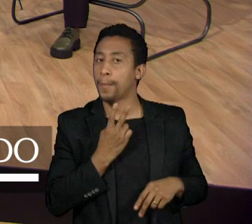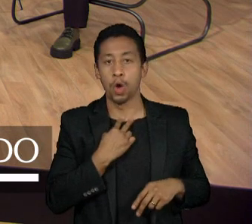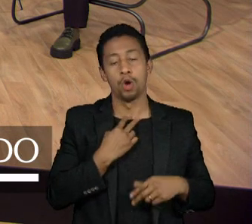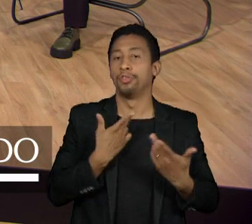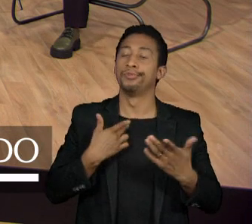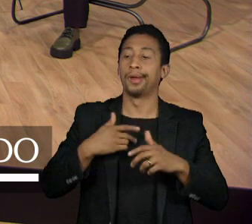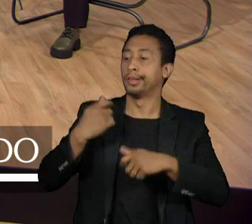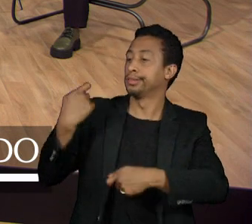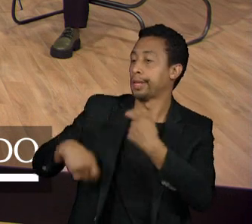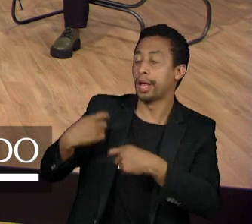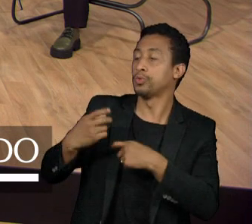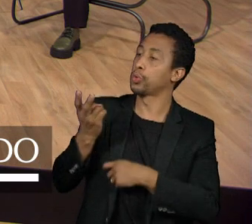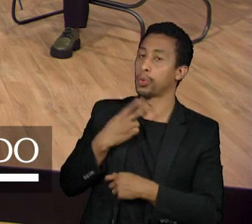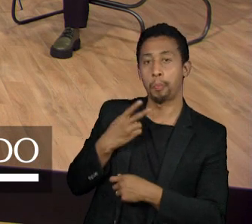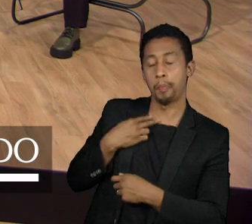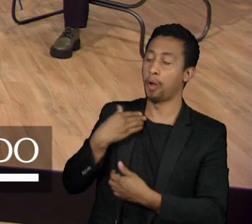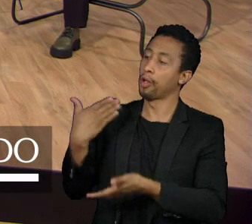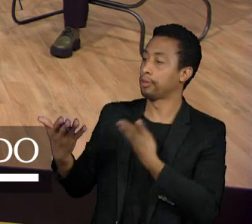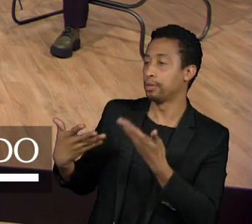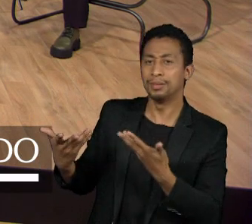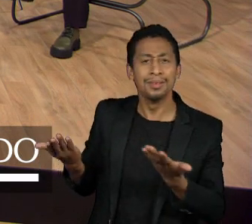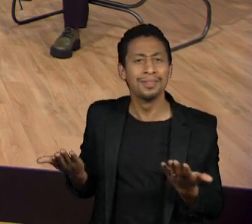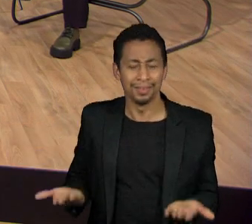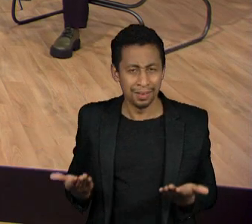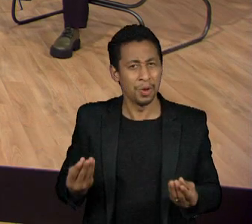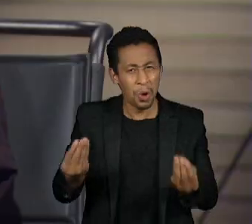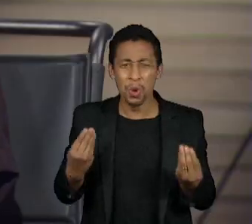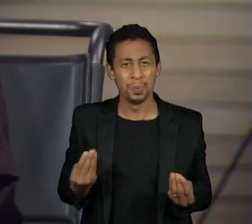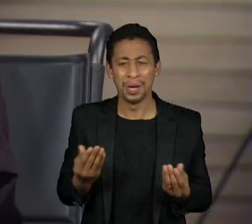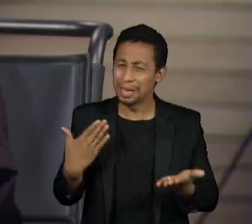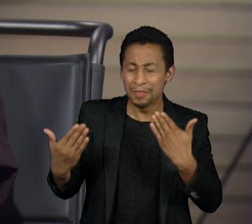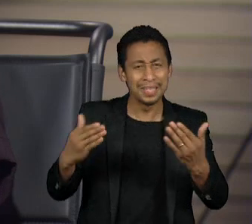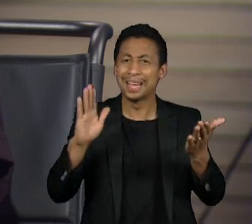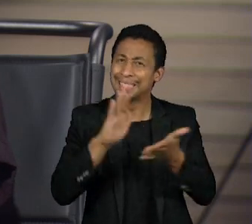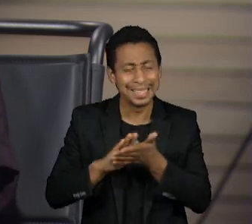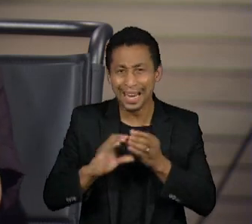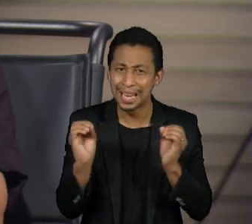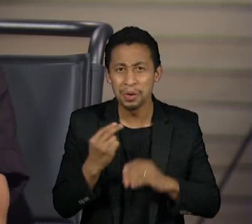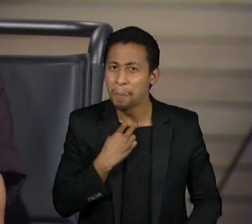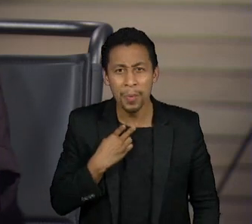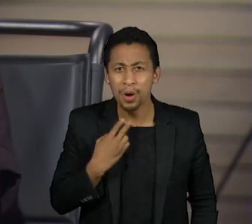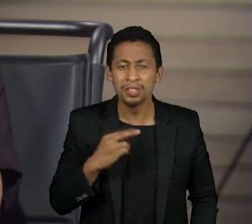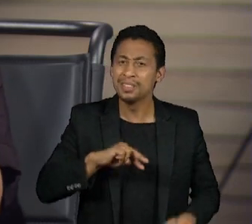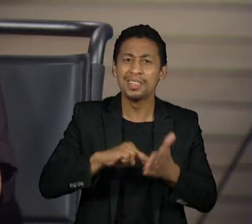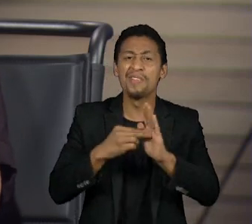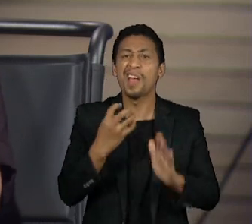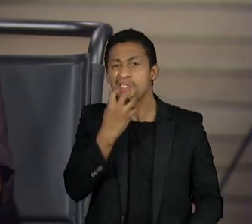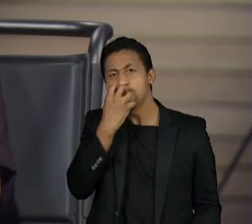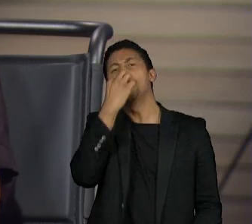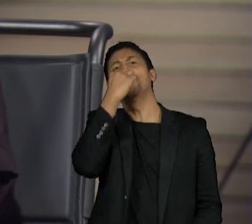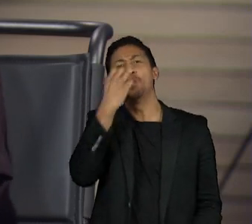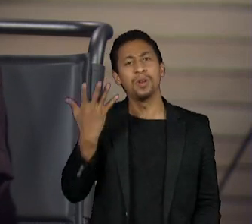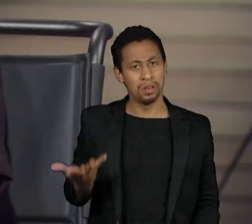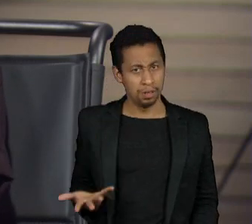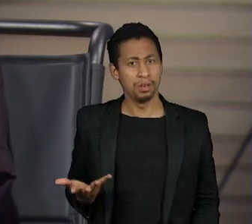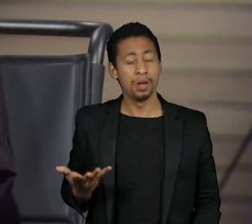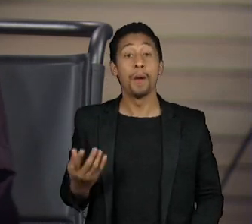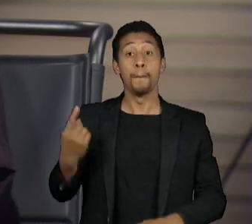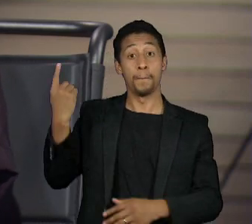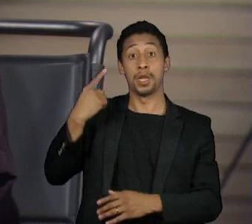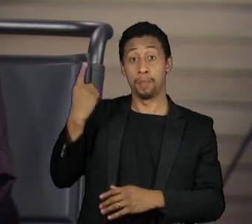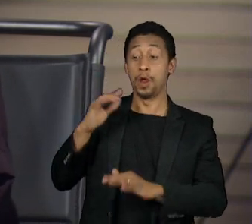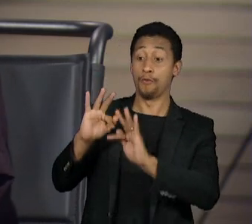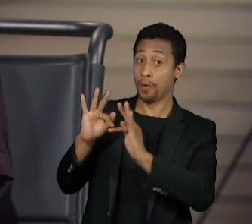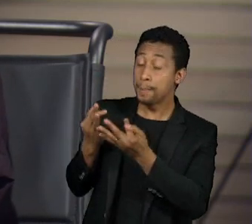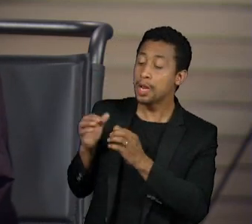sexualidade, você não pode conversar sobre nada, né? Tem uma censura, não, primeiro passa pela família para depois passar a chegar na criança. Isso